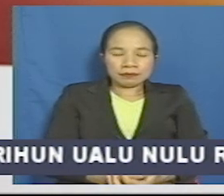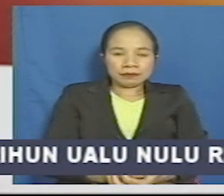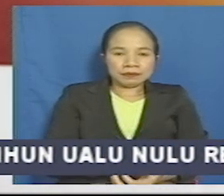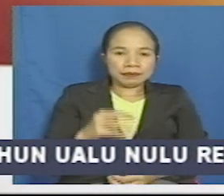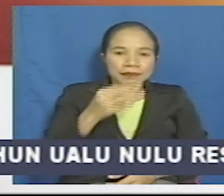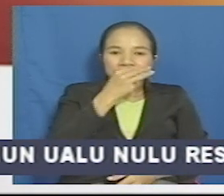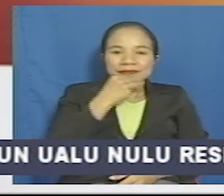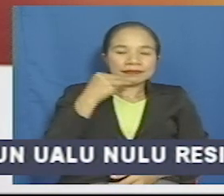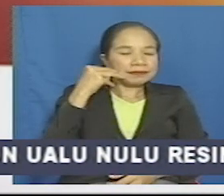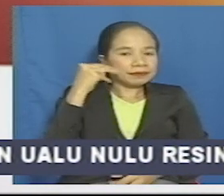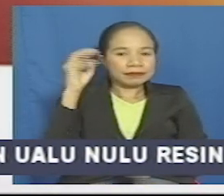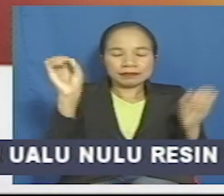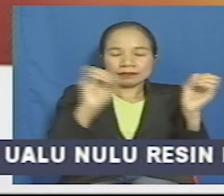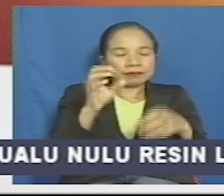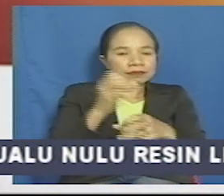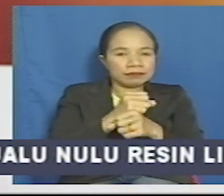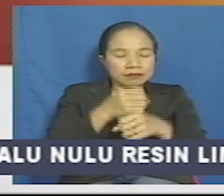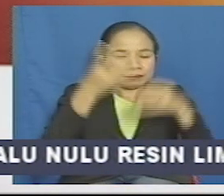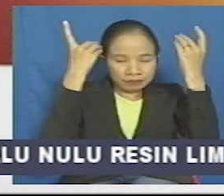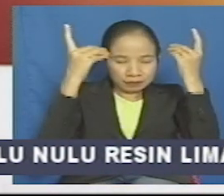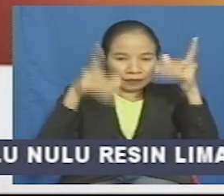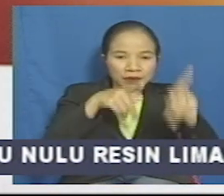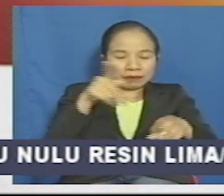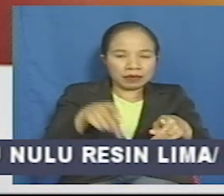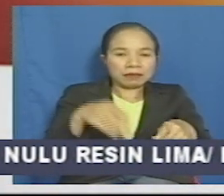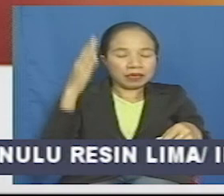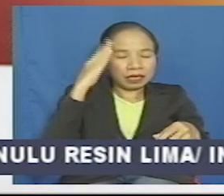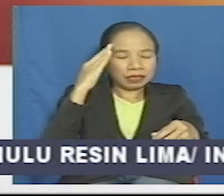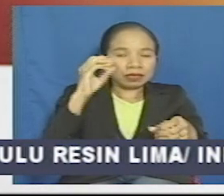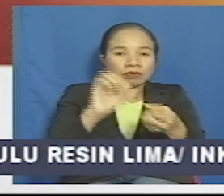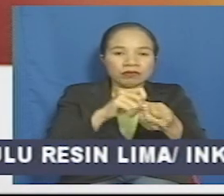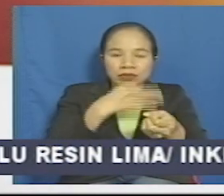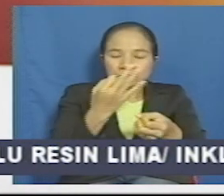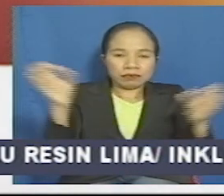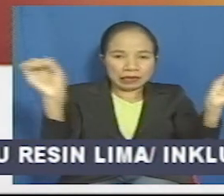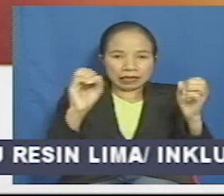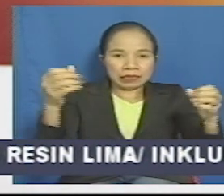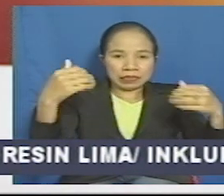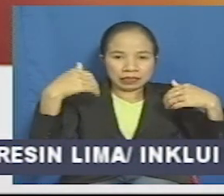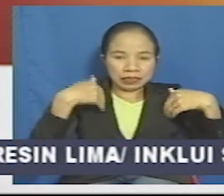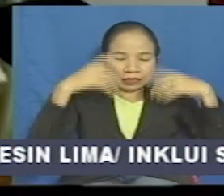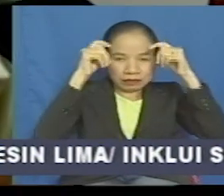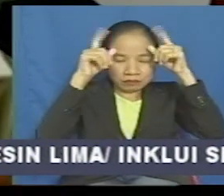Maria Alcatiri la concorda, José de Dambalo ne considera COVID-19 la existe y a Timor-Leste.